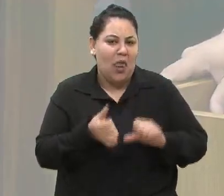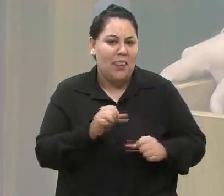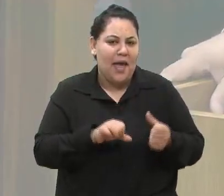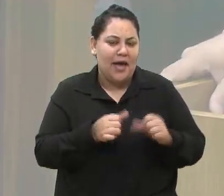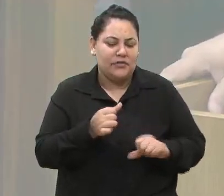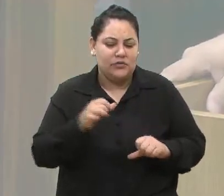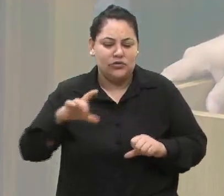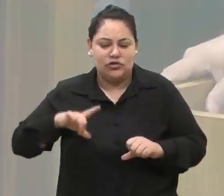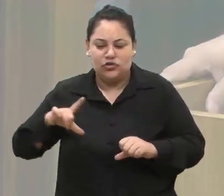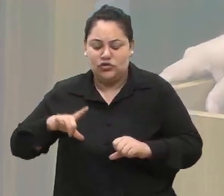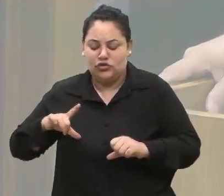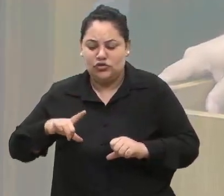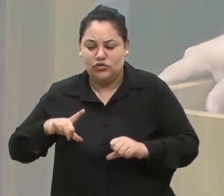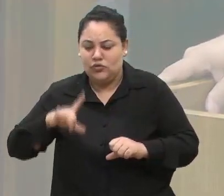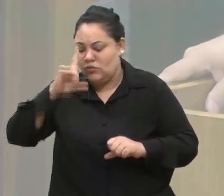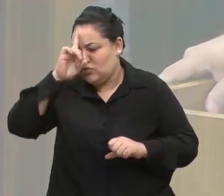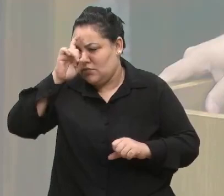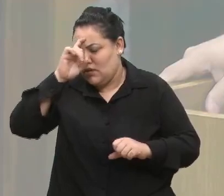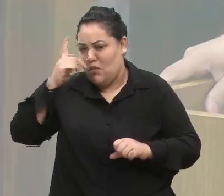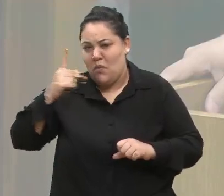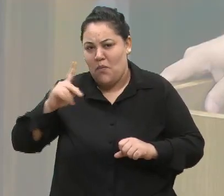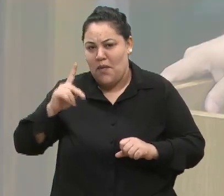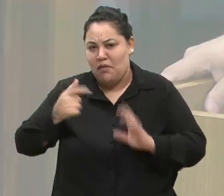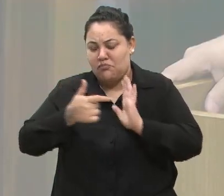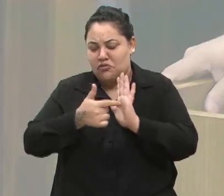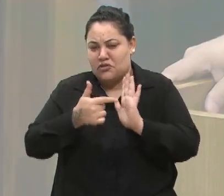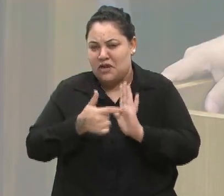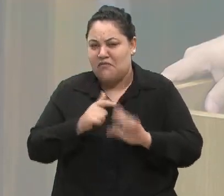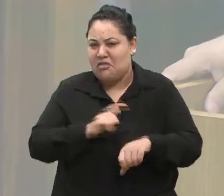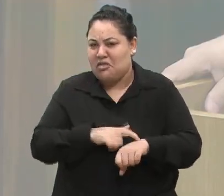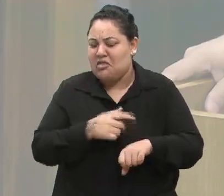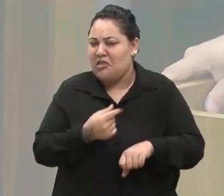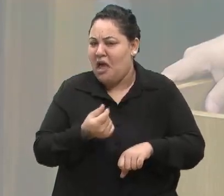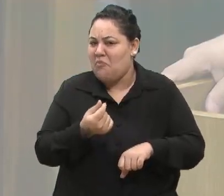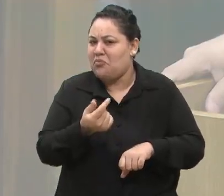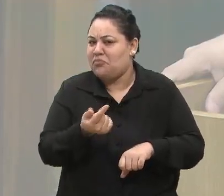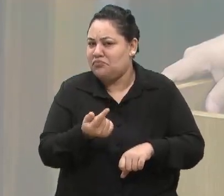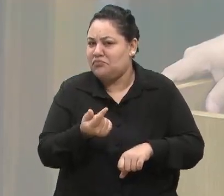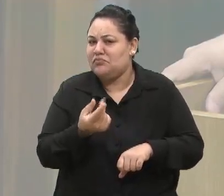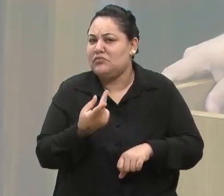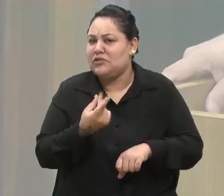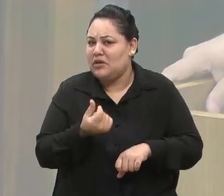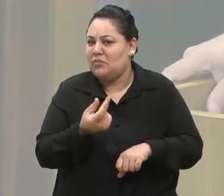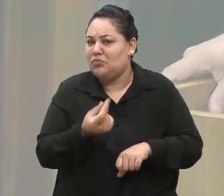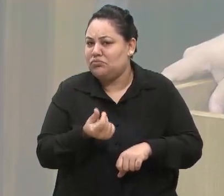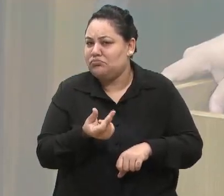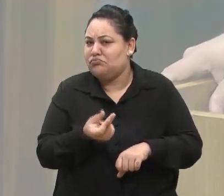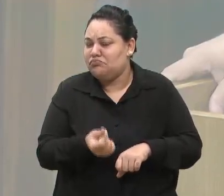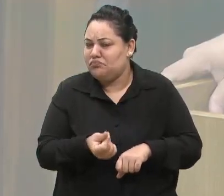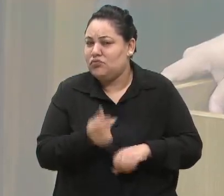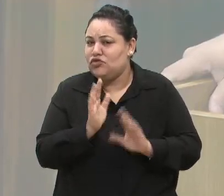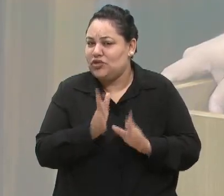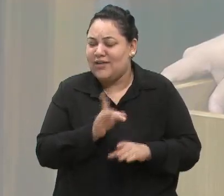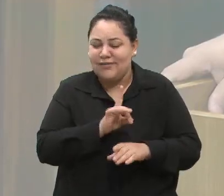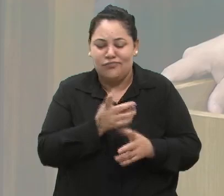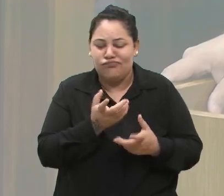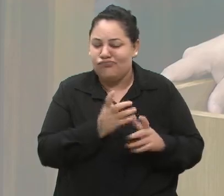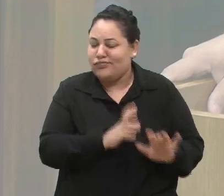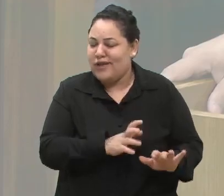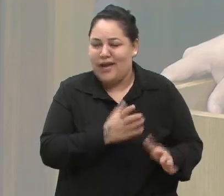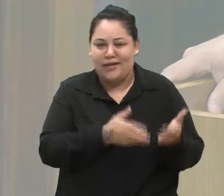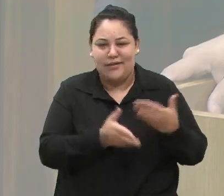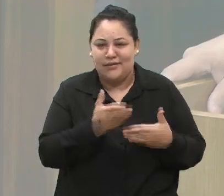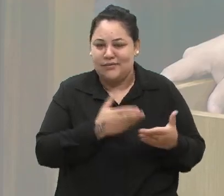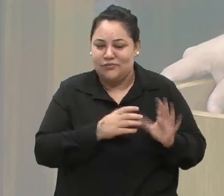que acenava há tempos que deixaria de atender o setor materno-infantil. Nós estamos falando isso,